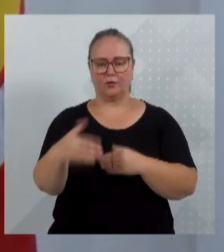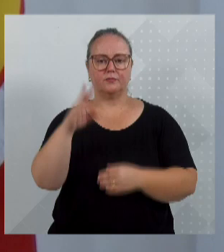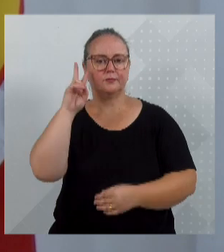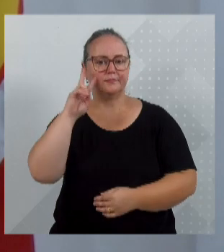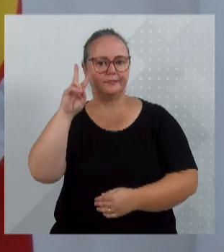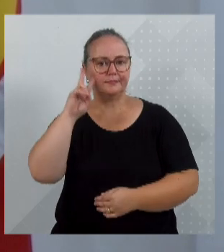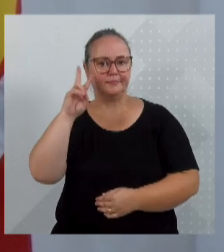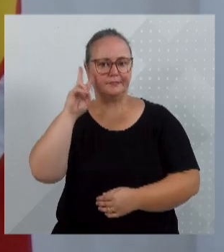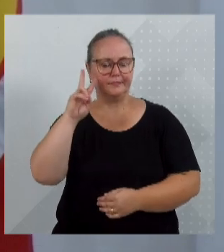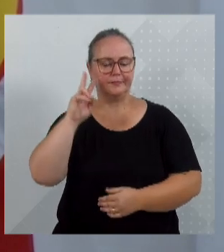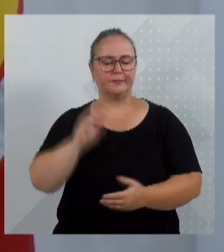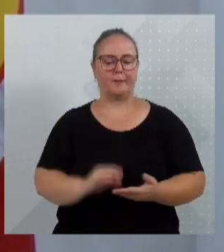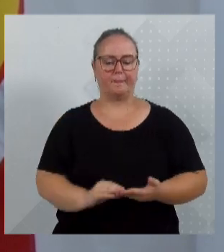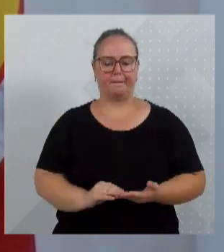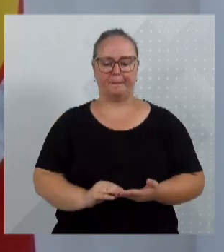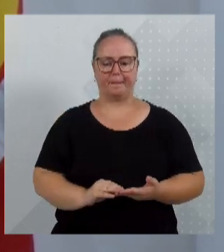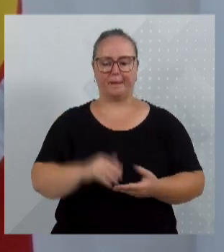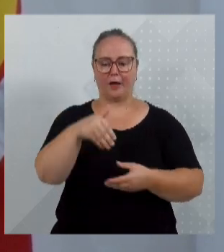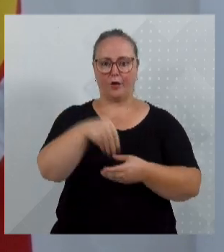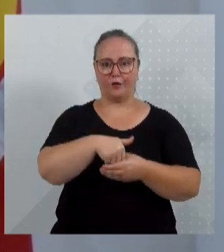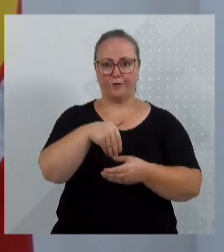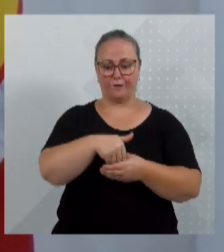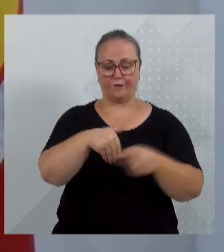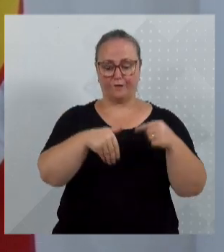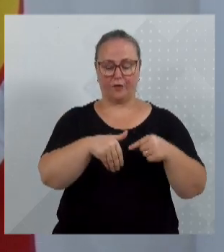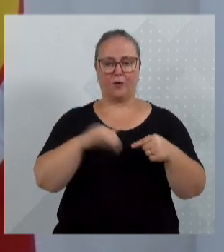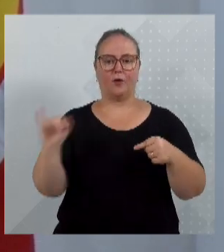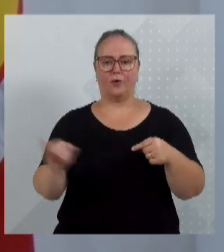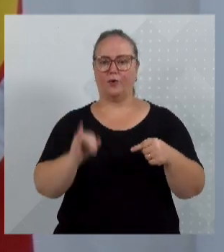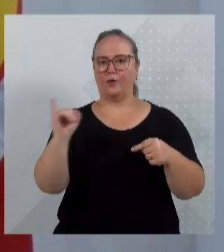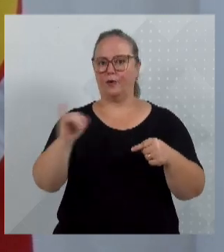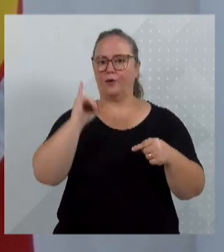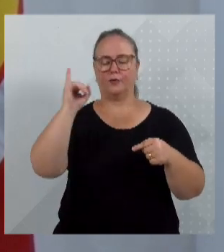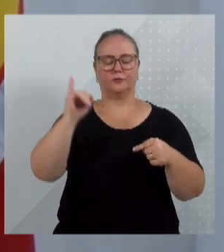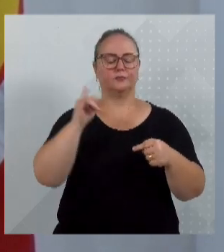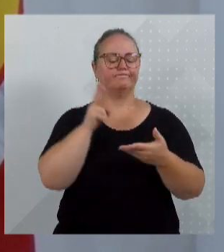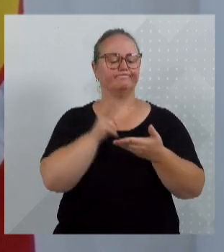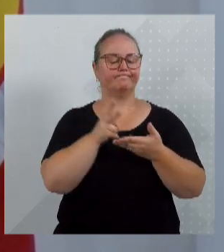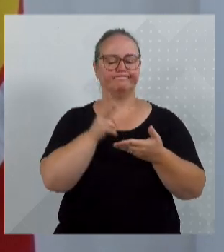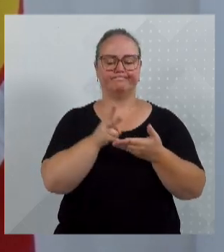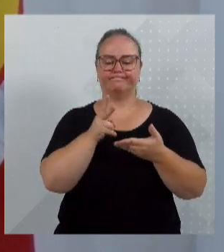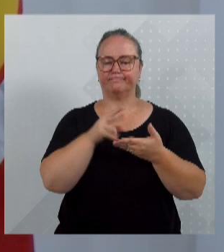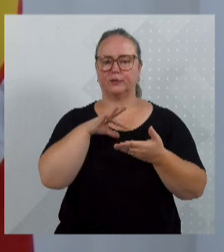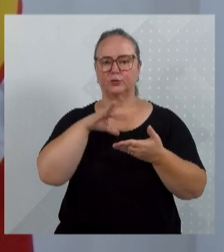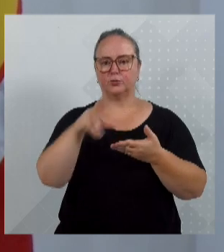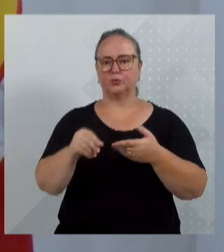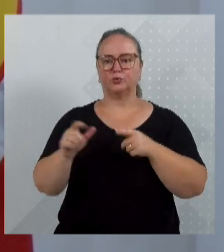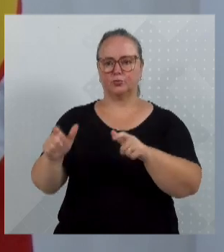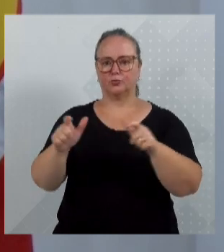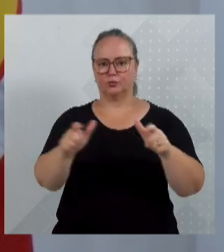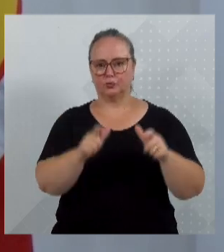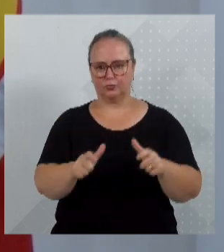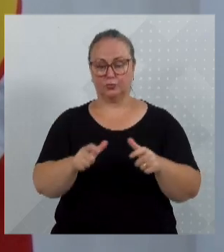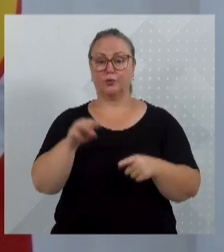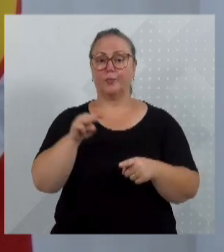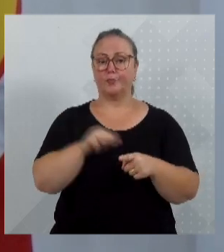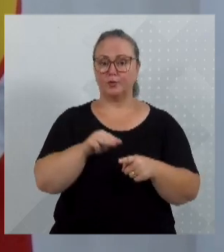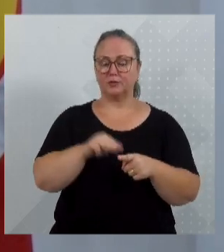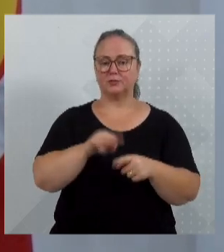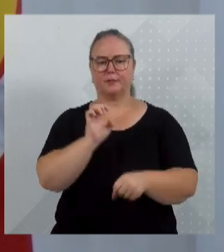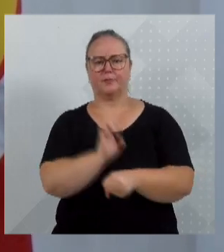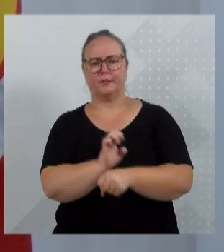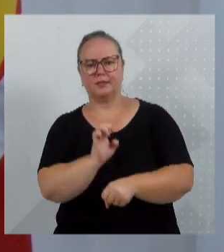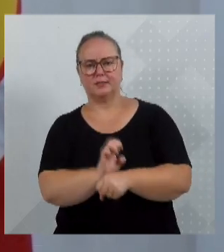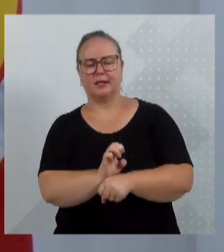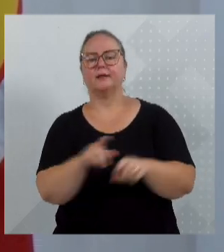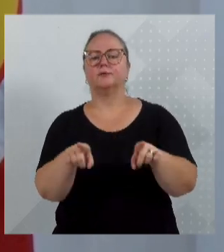que o voto é importante em todas as esferas, né? Tanto municipal, estadual, e vai dar